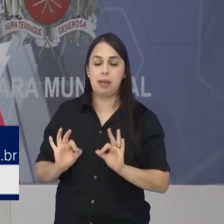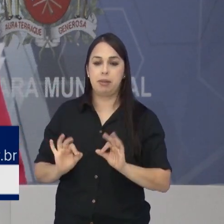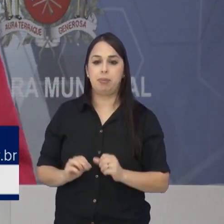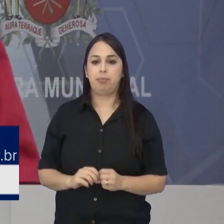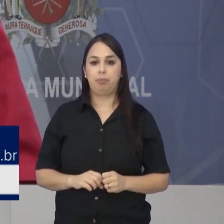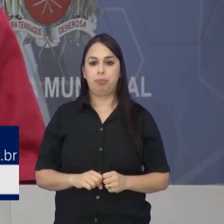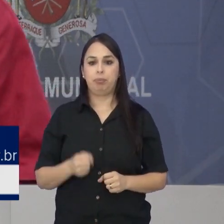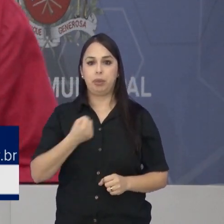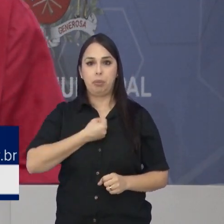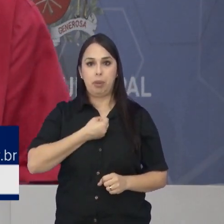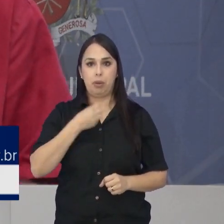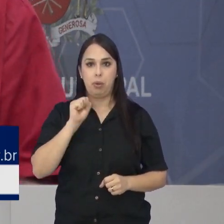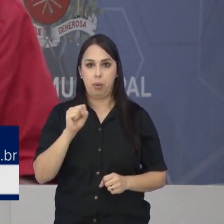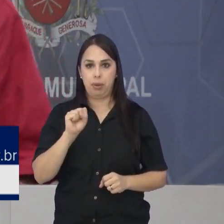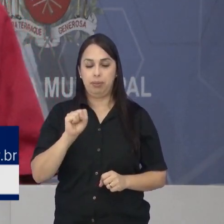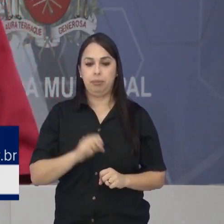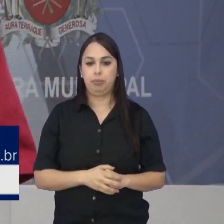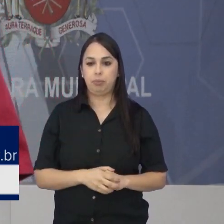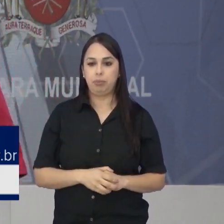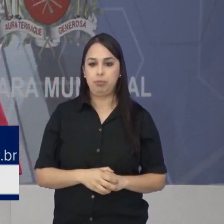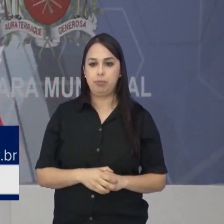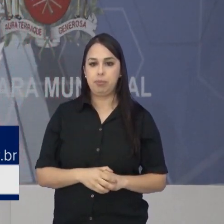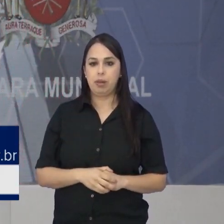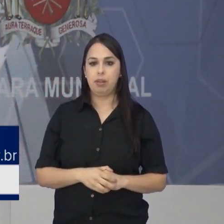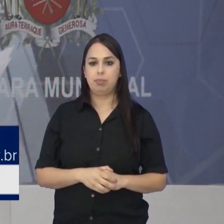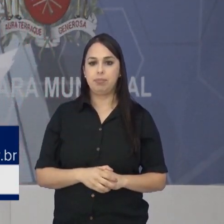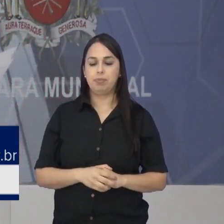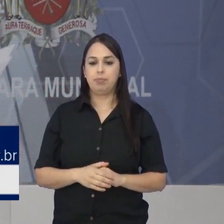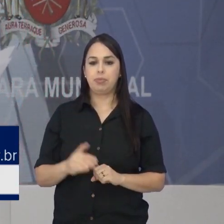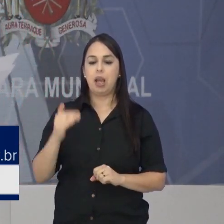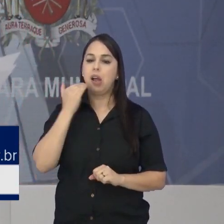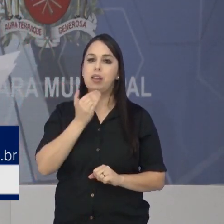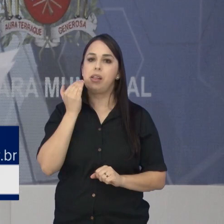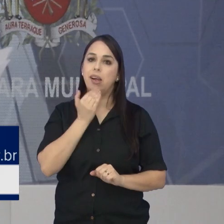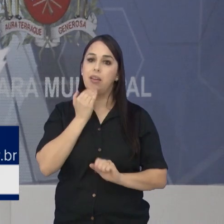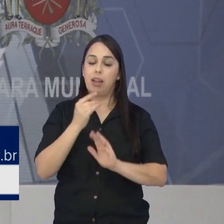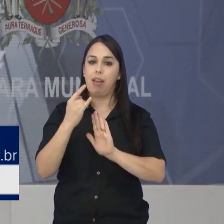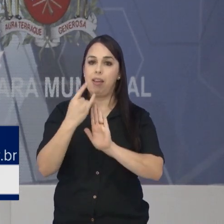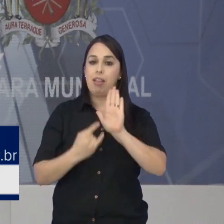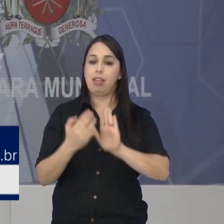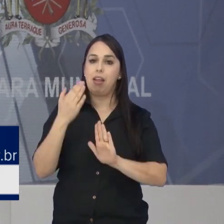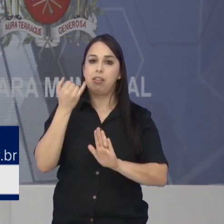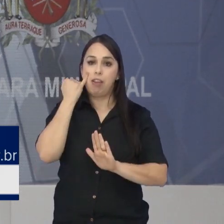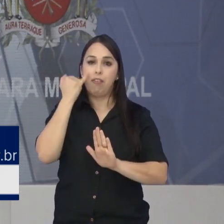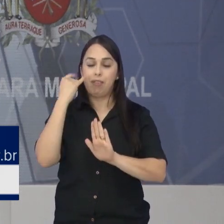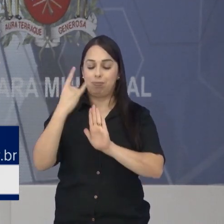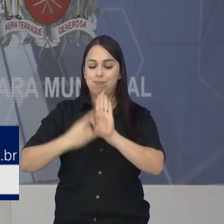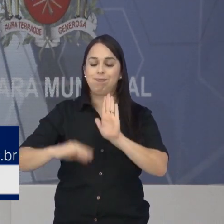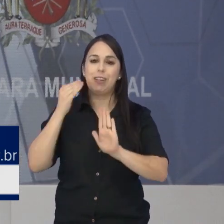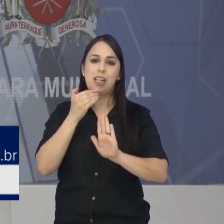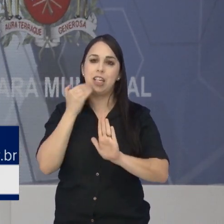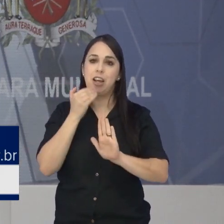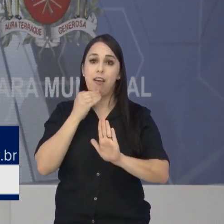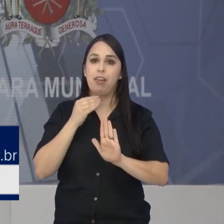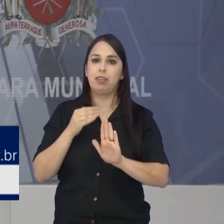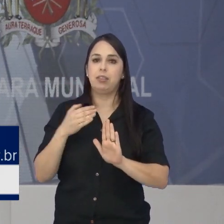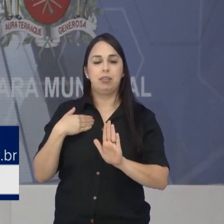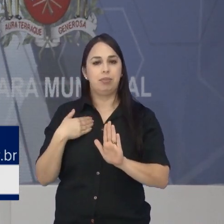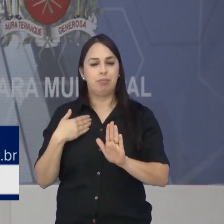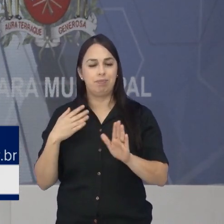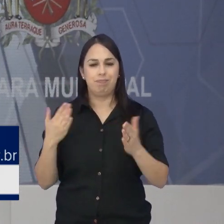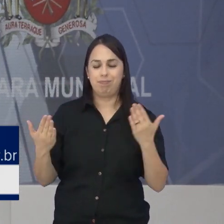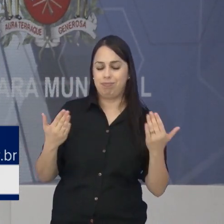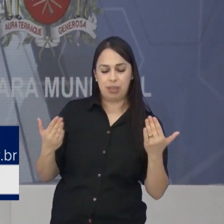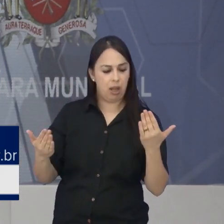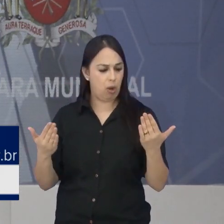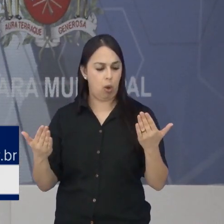8. Fidedignidade dos dados informados ao sistema Aldesp. Foram encontradas divergências nas informações encaminhadas